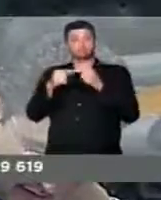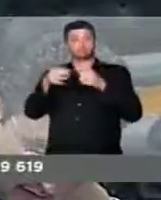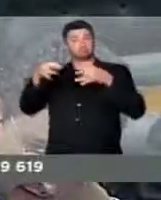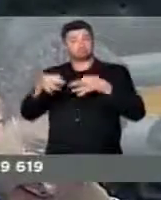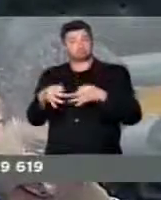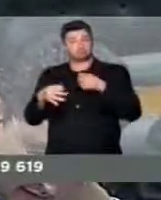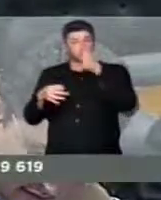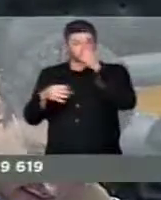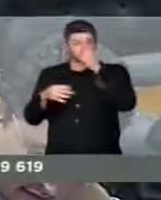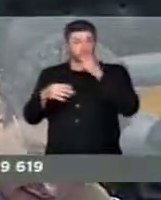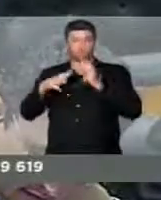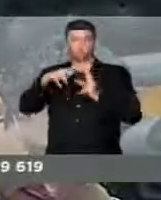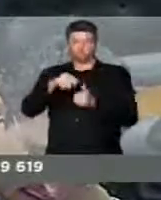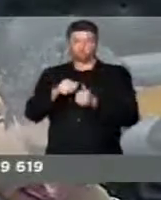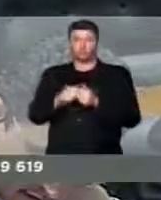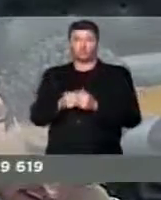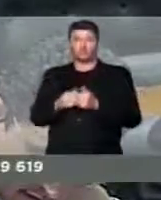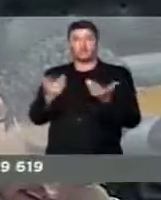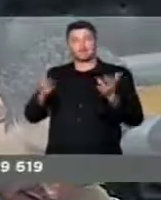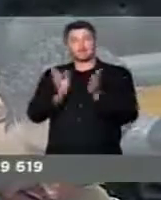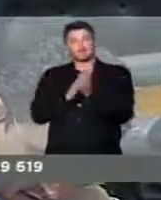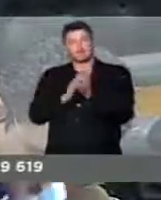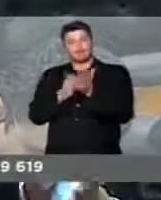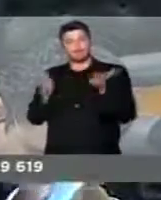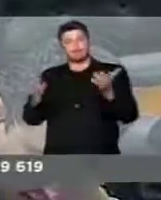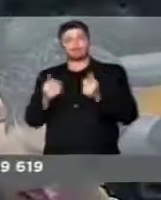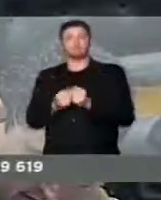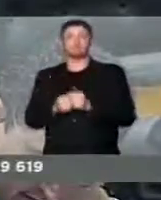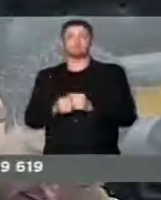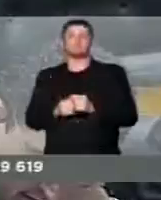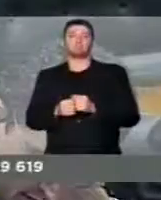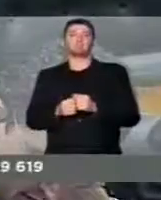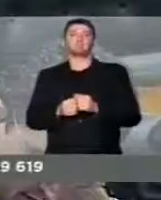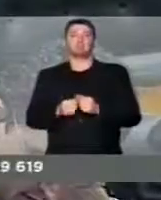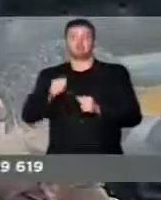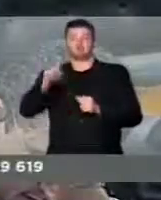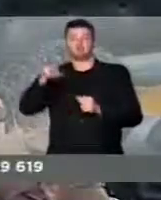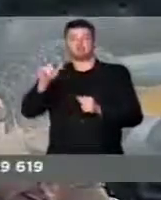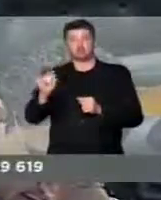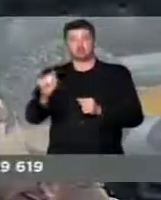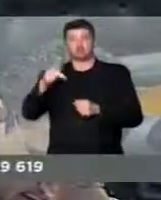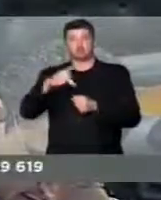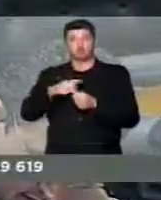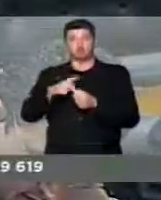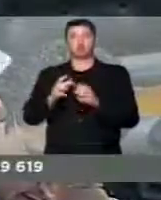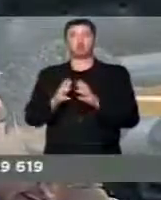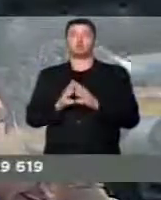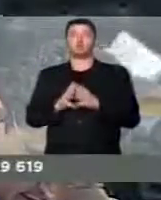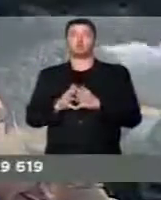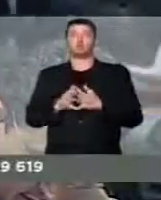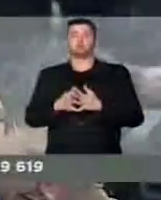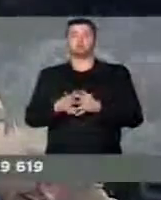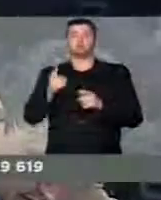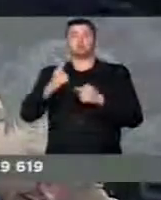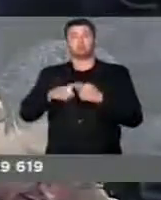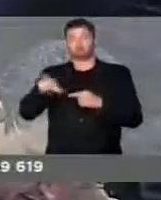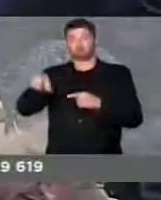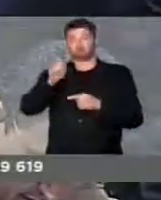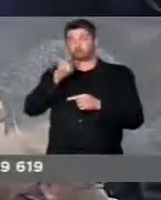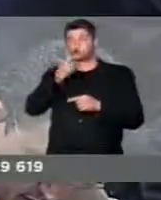conformidade no padrão mundial. Portanto, quero parabenizar agora a Agência Nacional de Petróleo pela